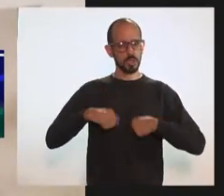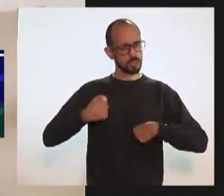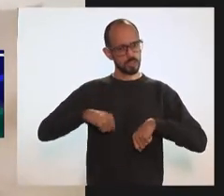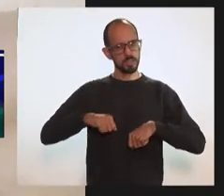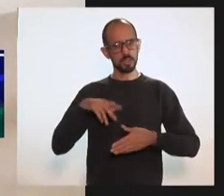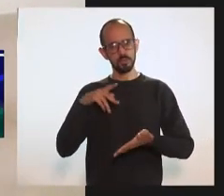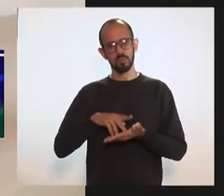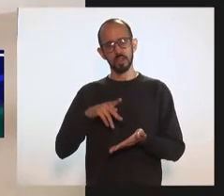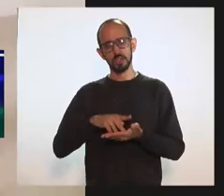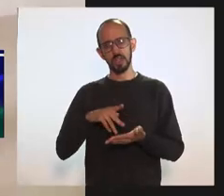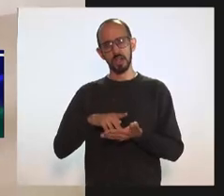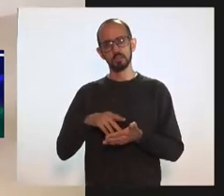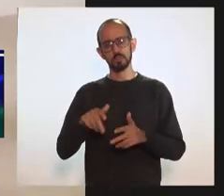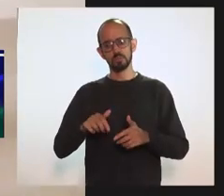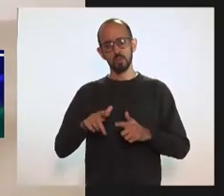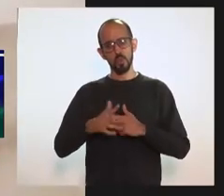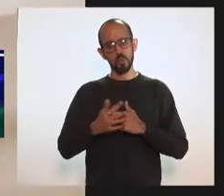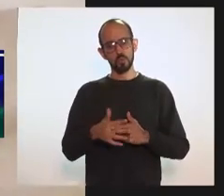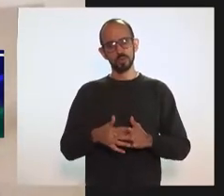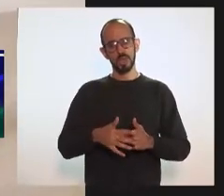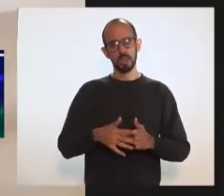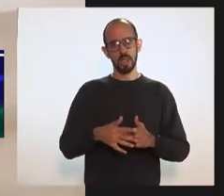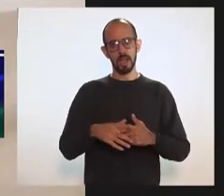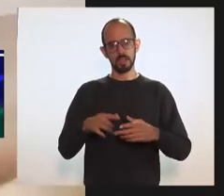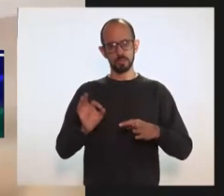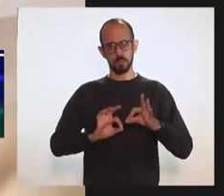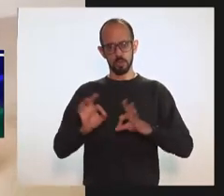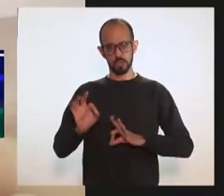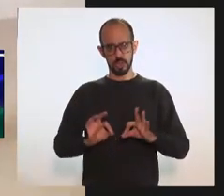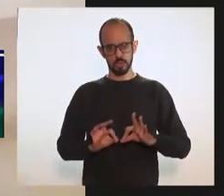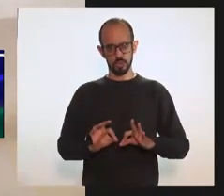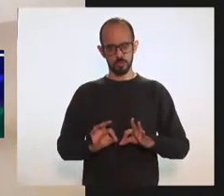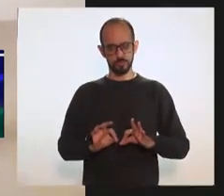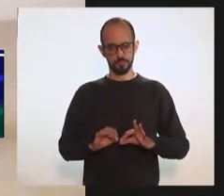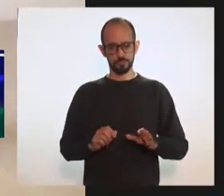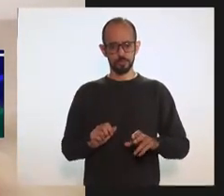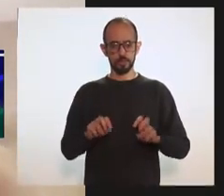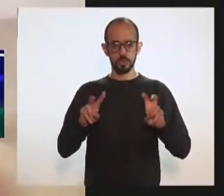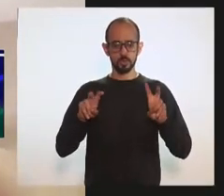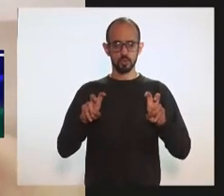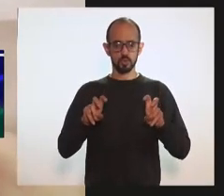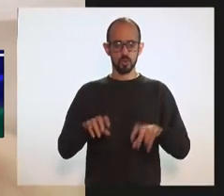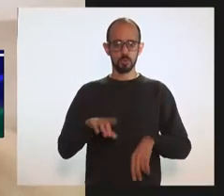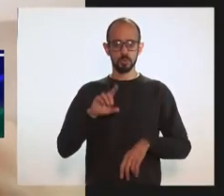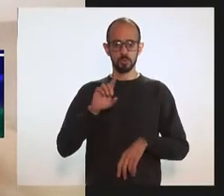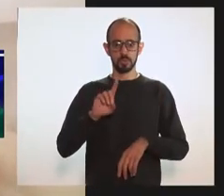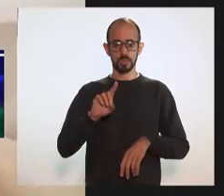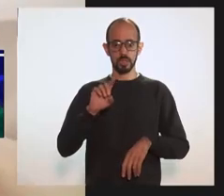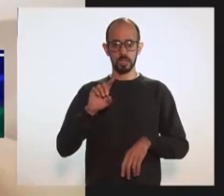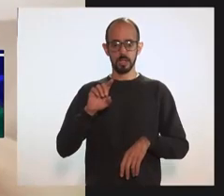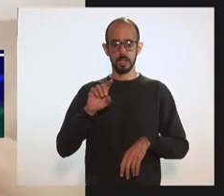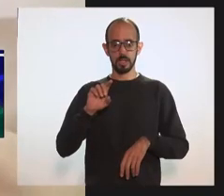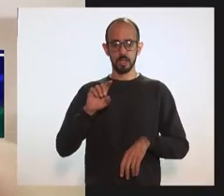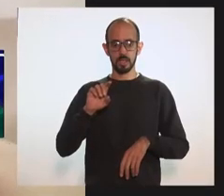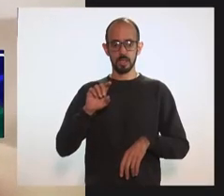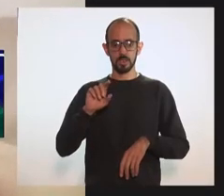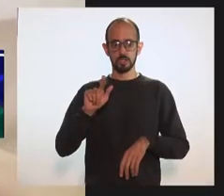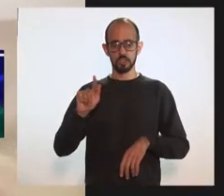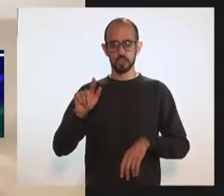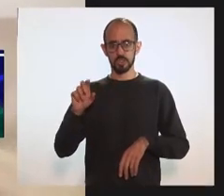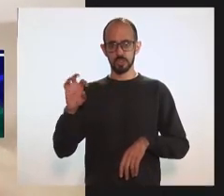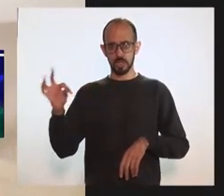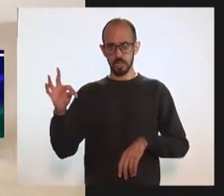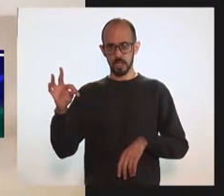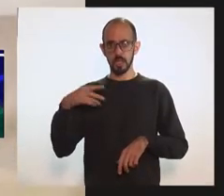pouco mais os fundamentos desse projeto. E quanto à questão da ST ao setor cervejeiro, o presidente, eu conversei com o pessoal